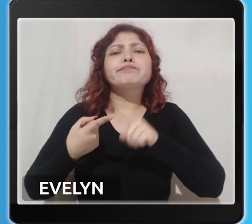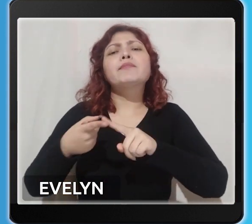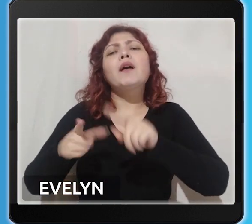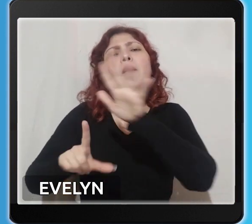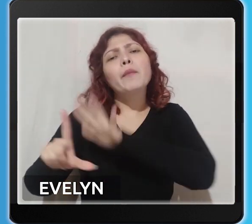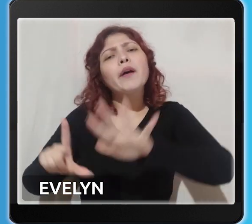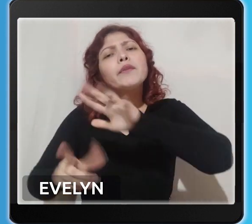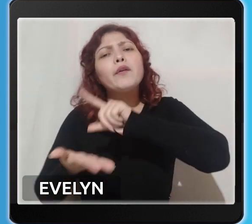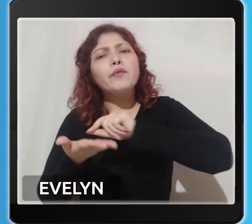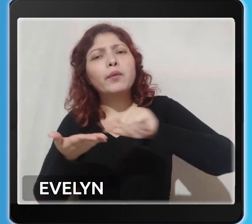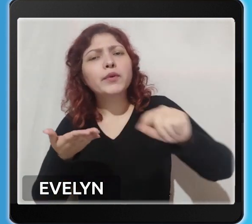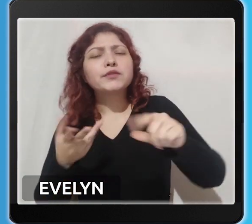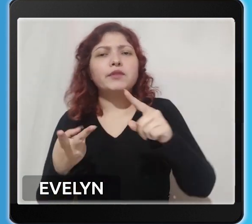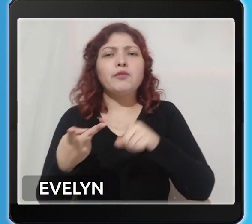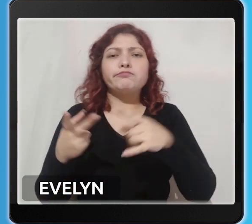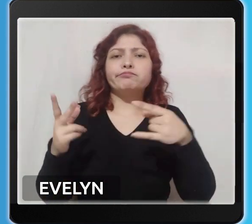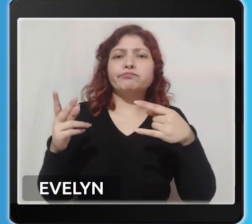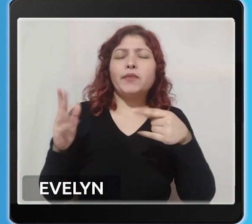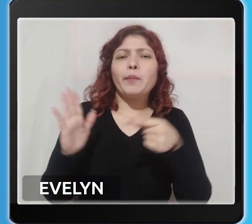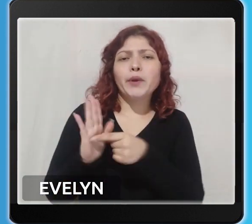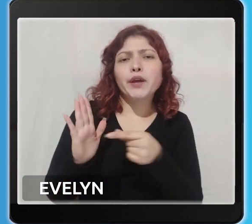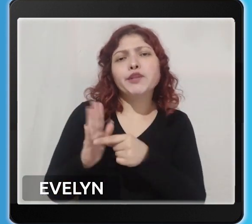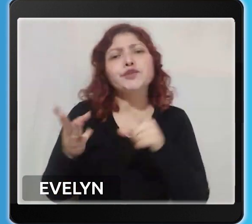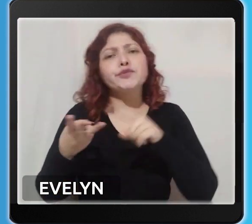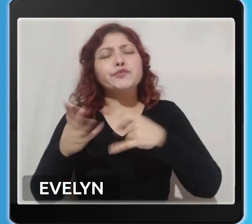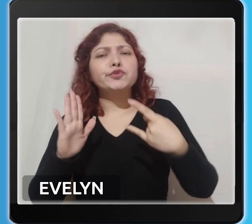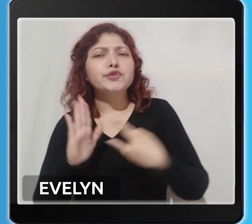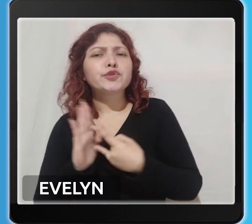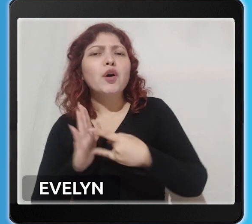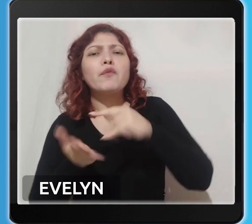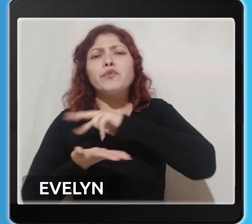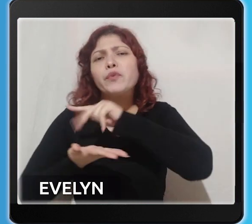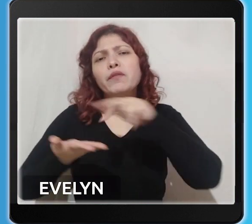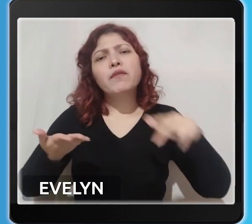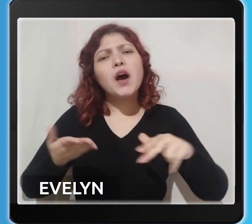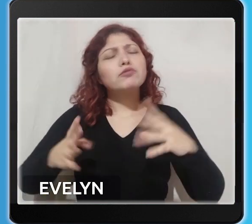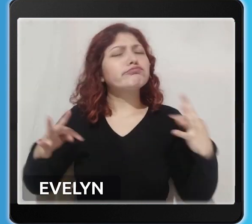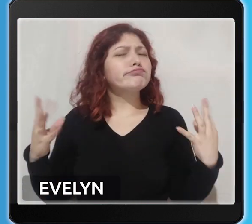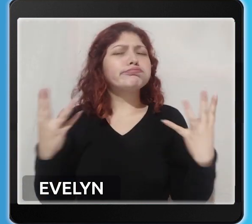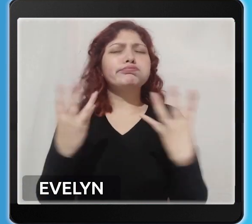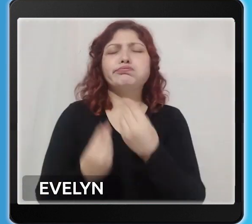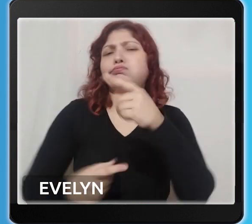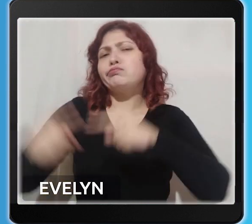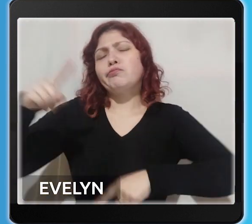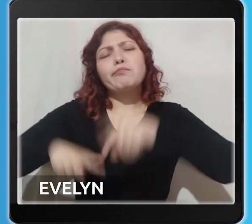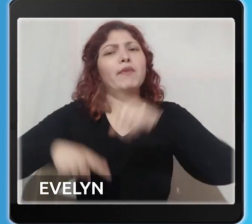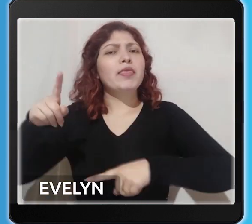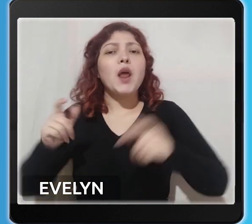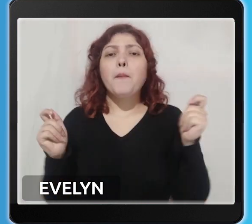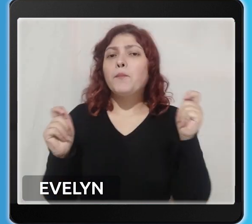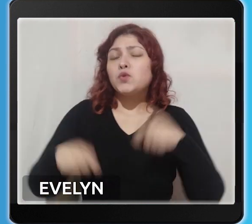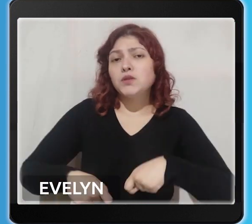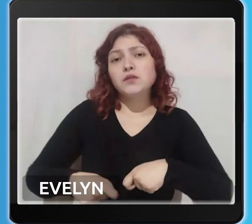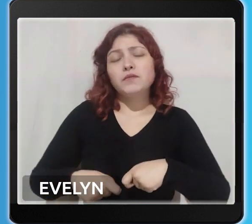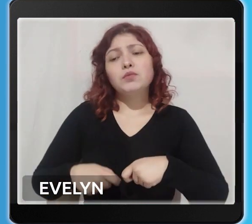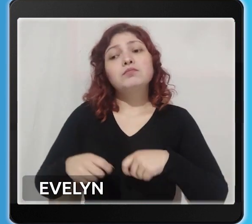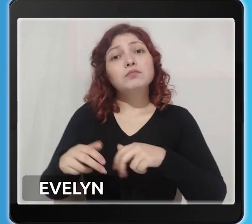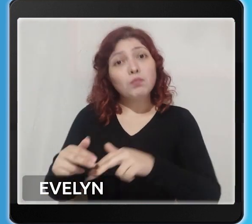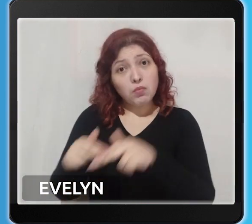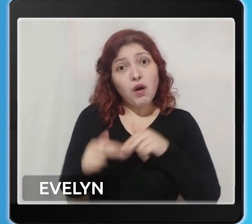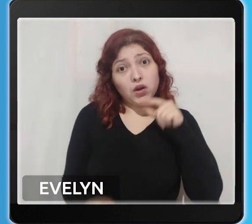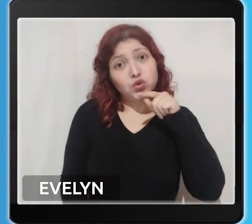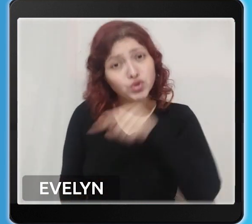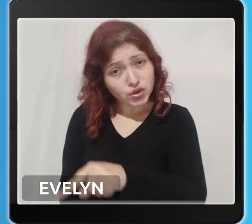internet, usando plataformas digitais, aplicativos, softwares diversos, todos os recursos possíveis.